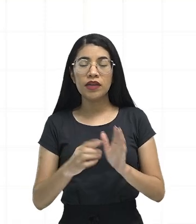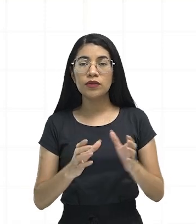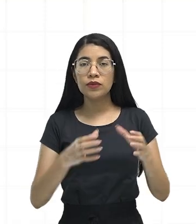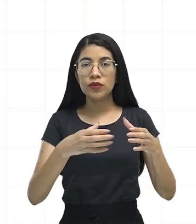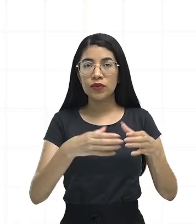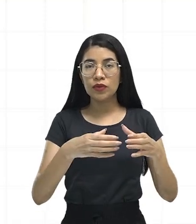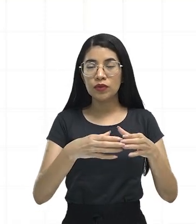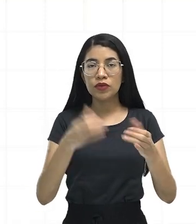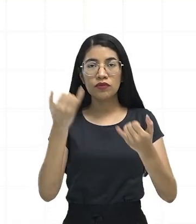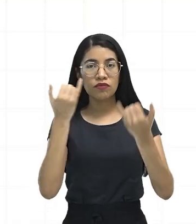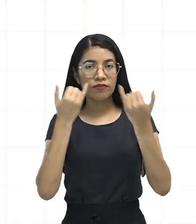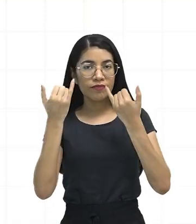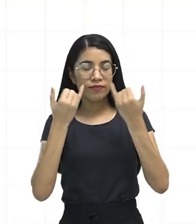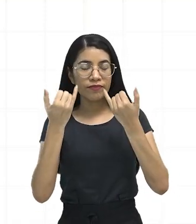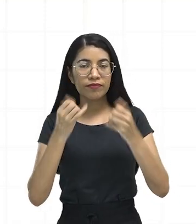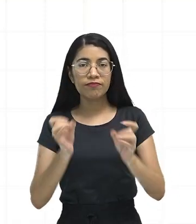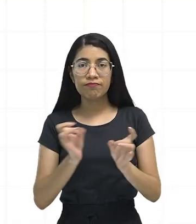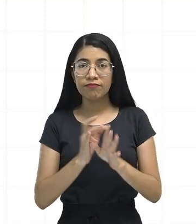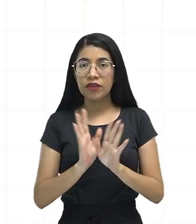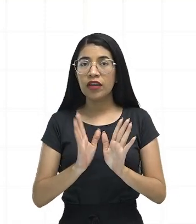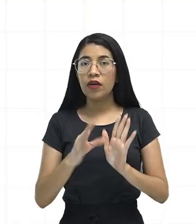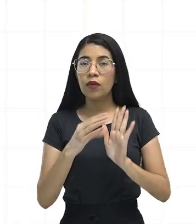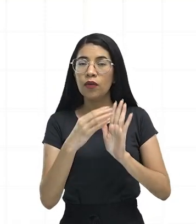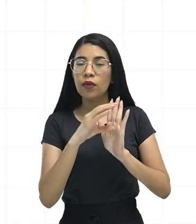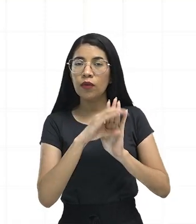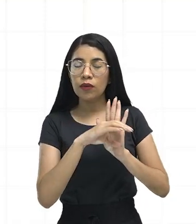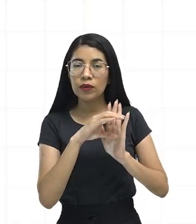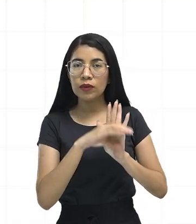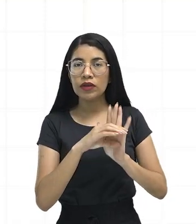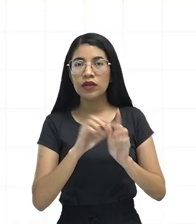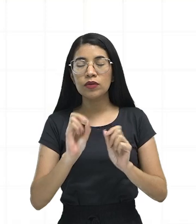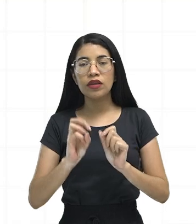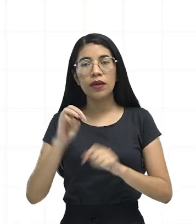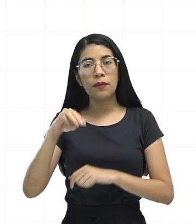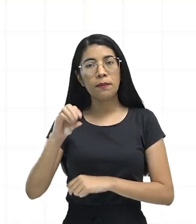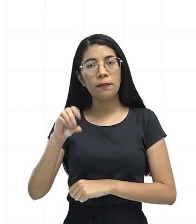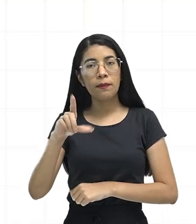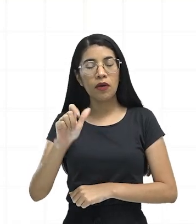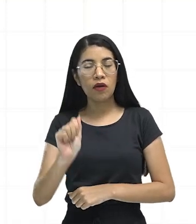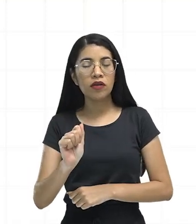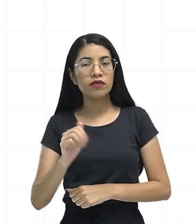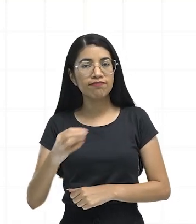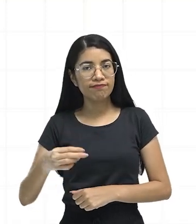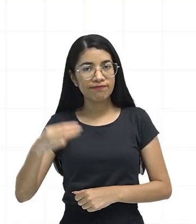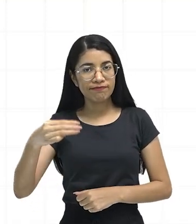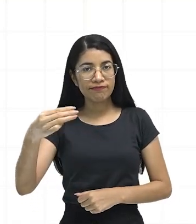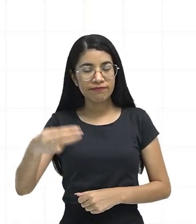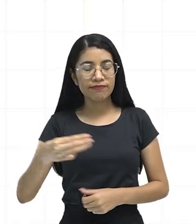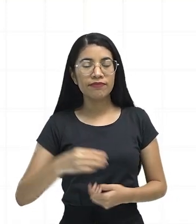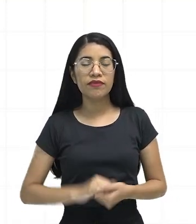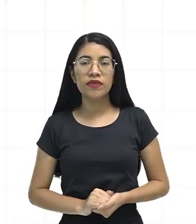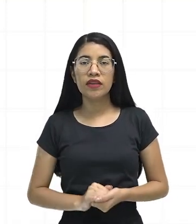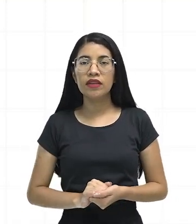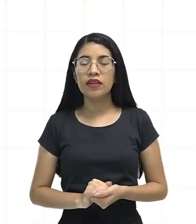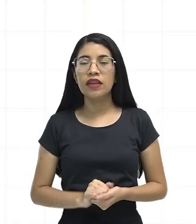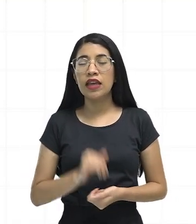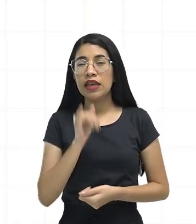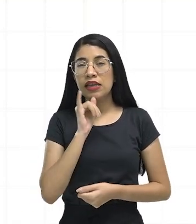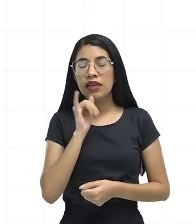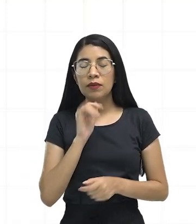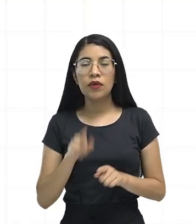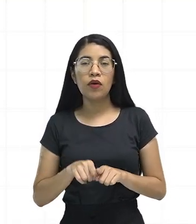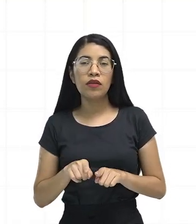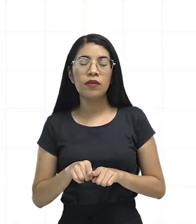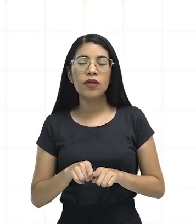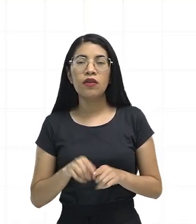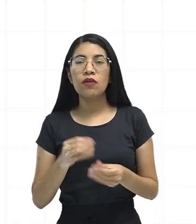conjunto de dados. Pronto, essa é a definição de moda, ok? é como descobrir qual